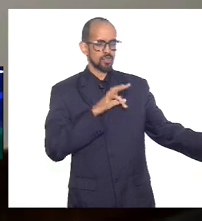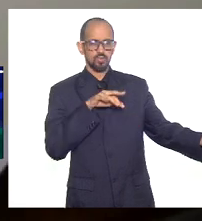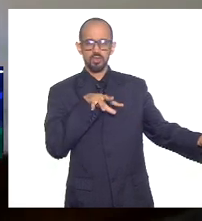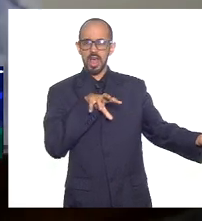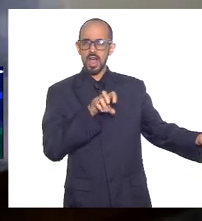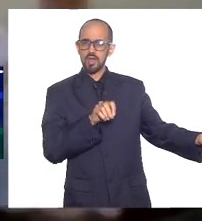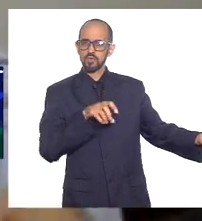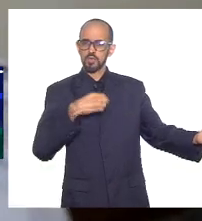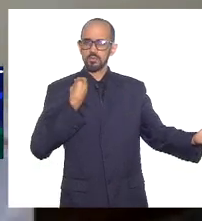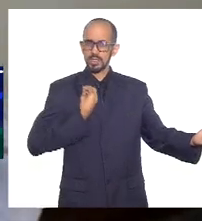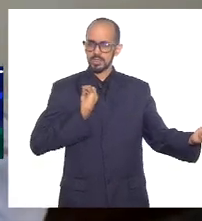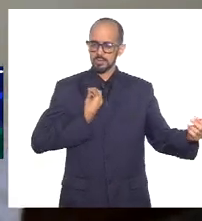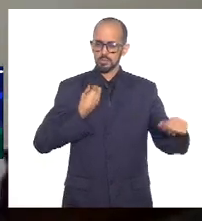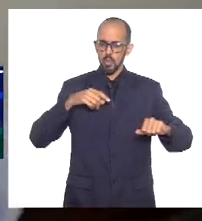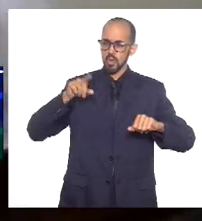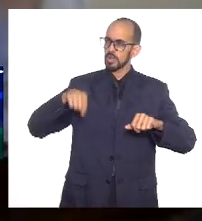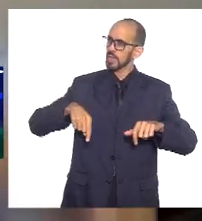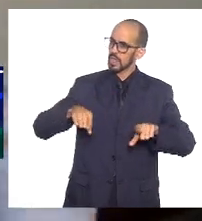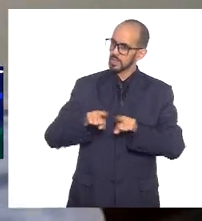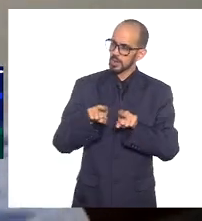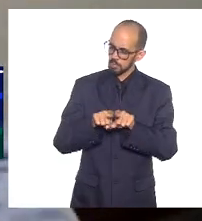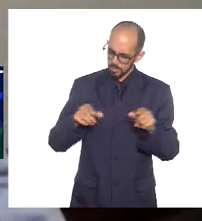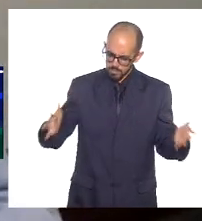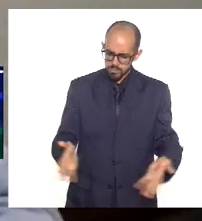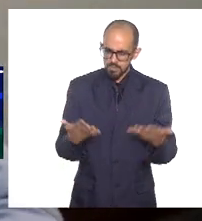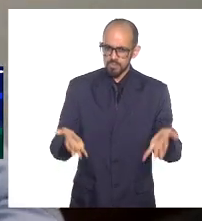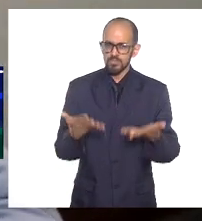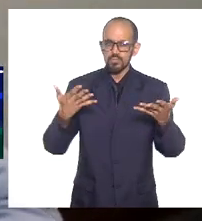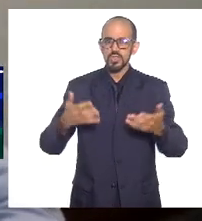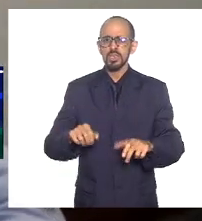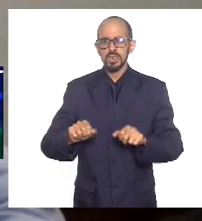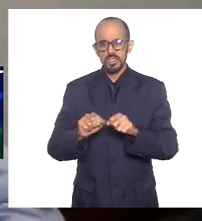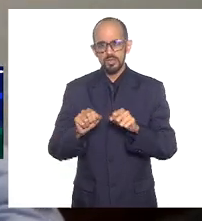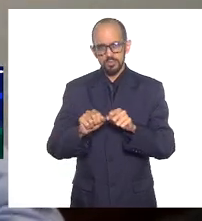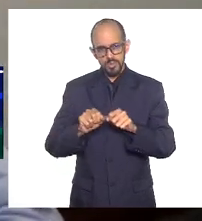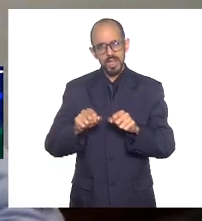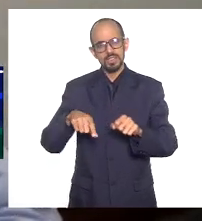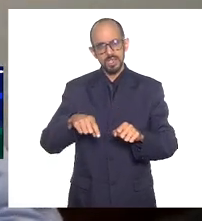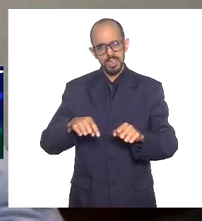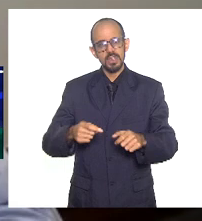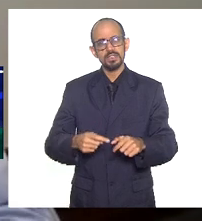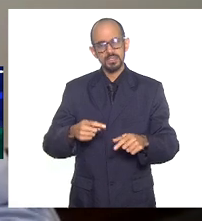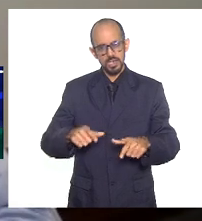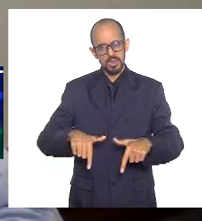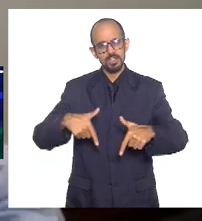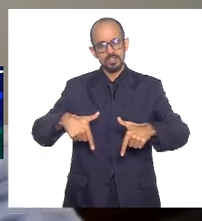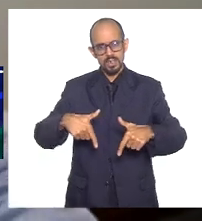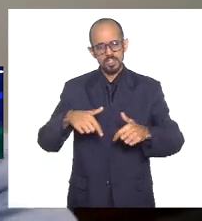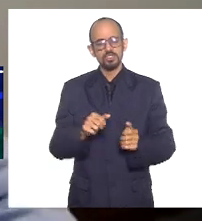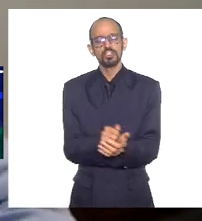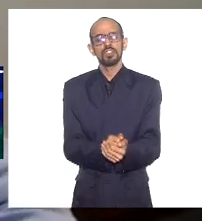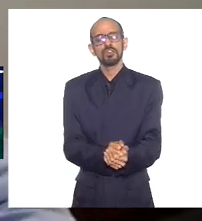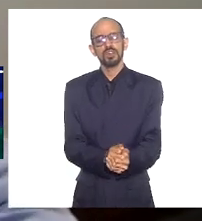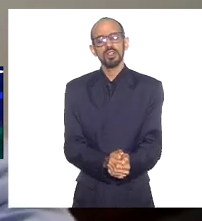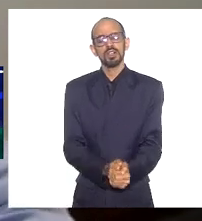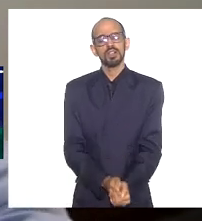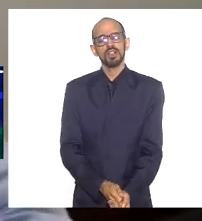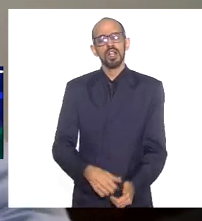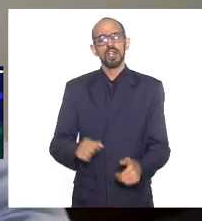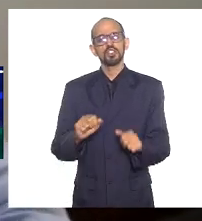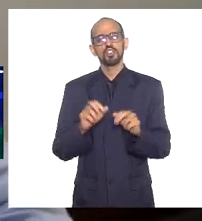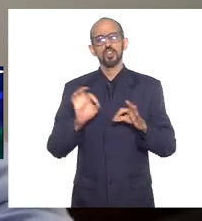e são promotores são também formuladores dessa dessa iniciativa nós conseguimos organizar uma reunião